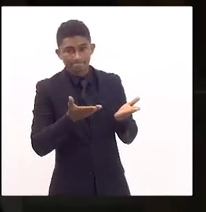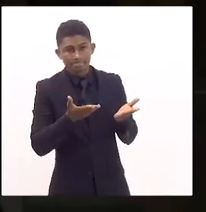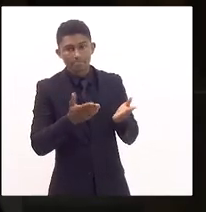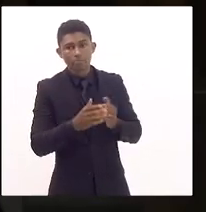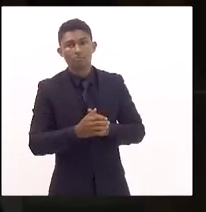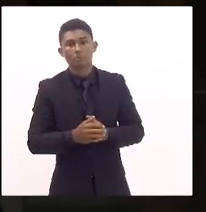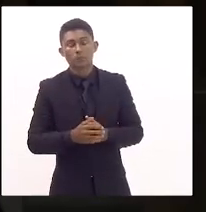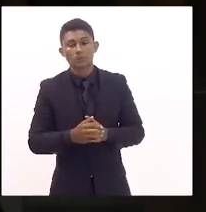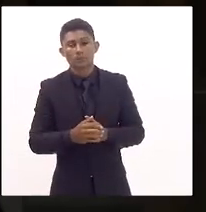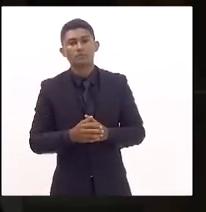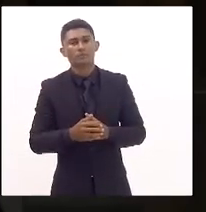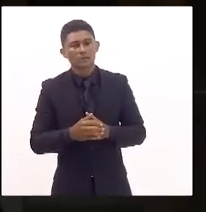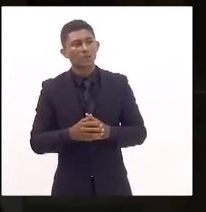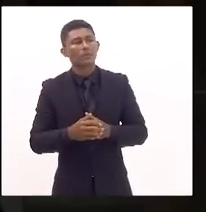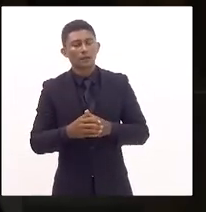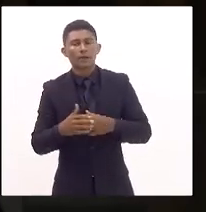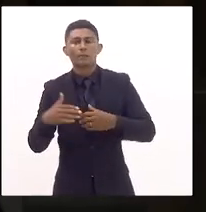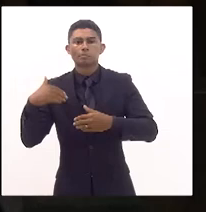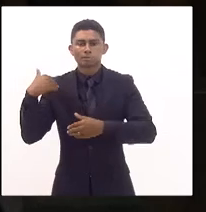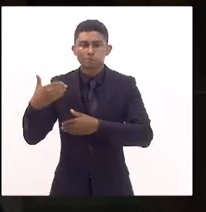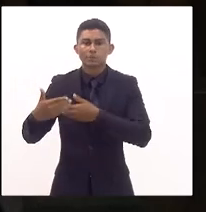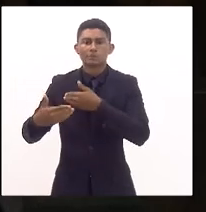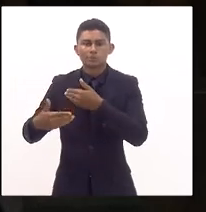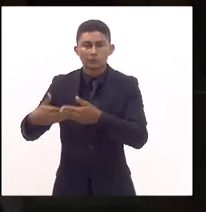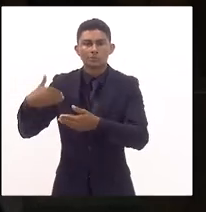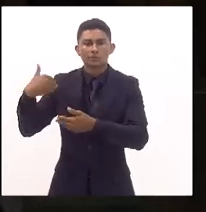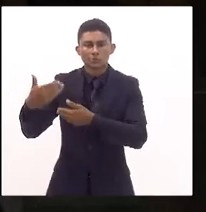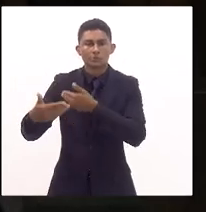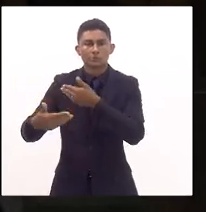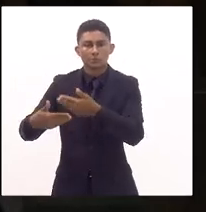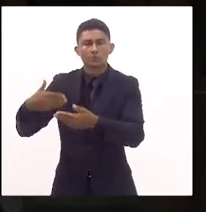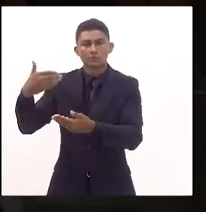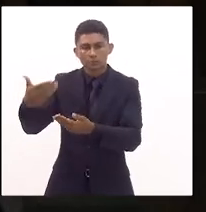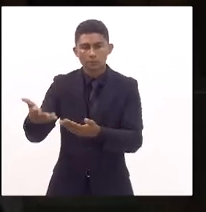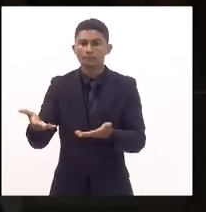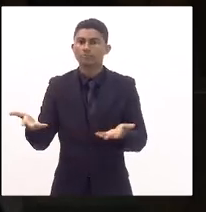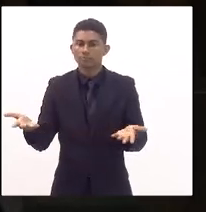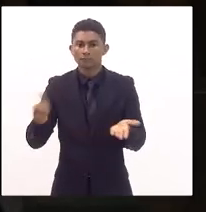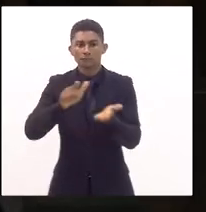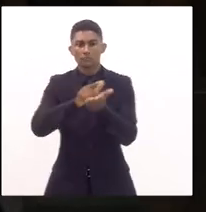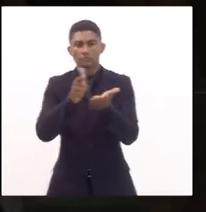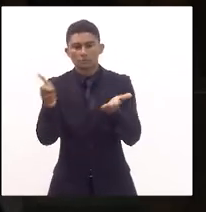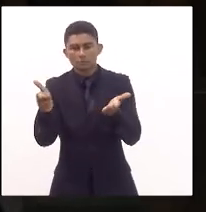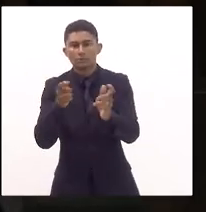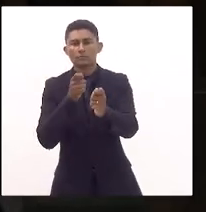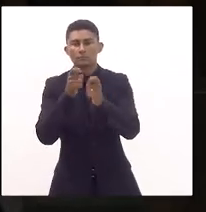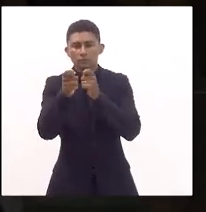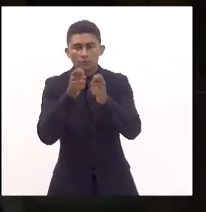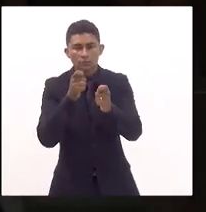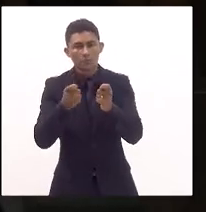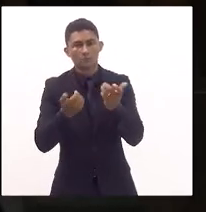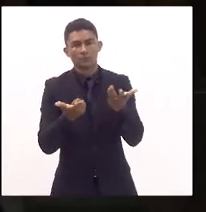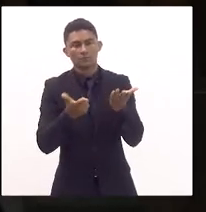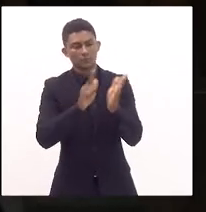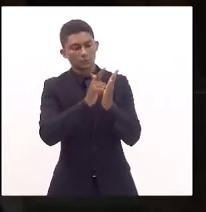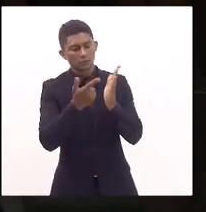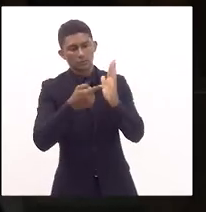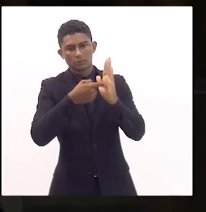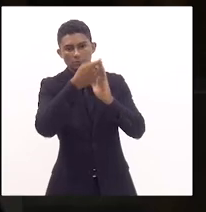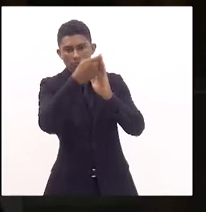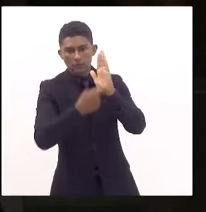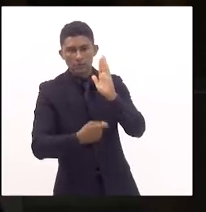tem sido sucessivamente repercutido na imprensa escrita, falada e